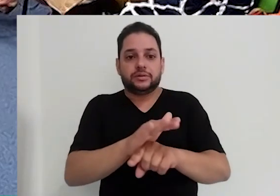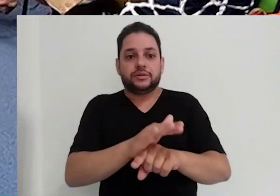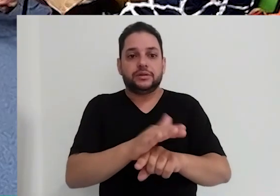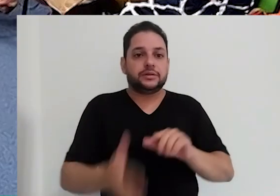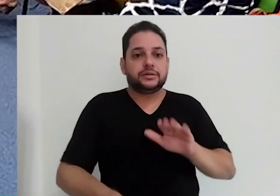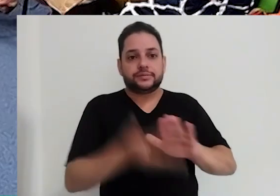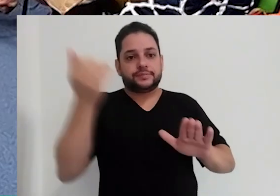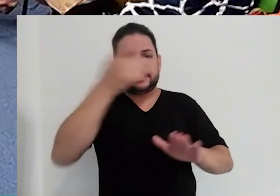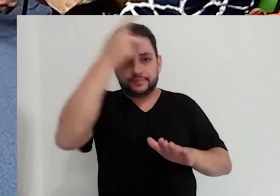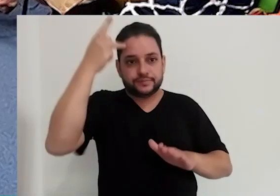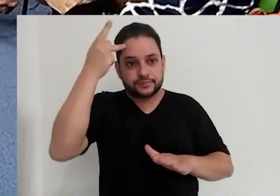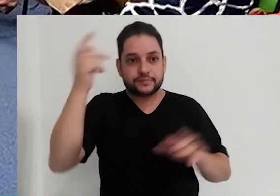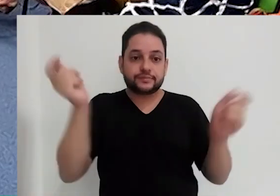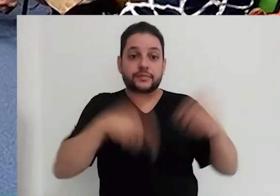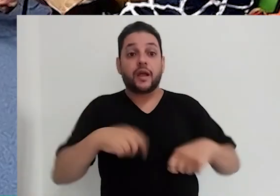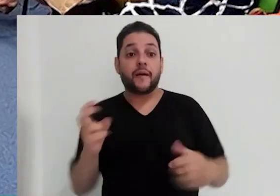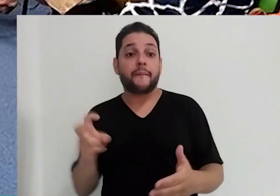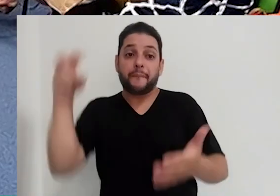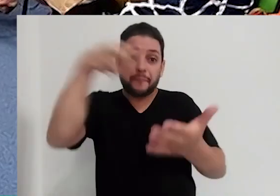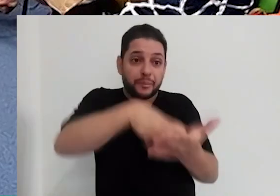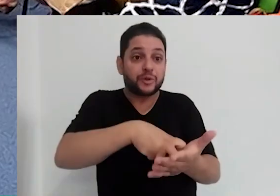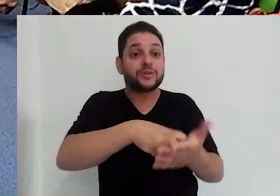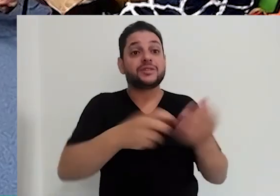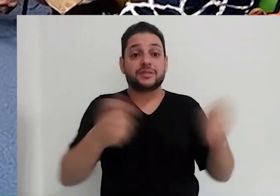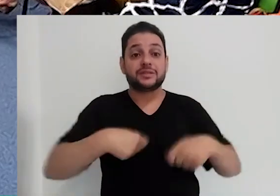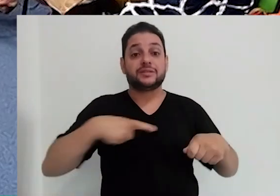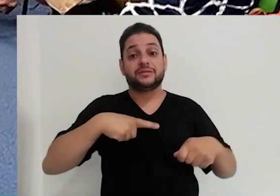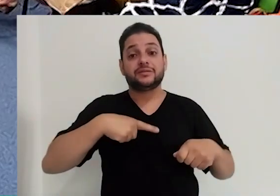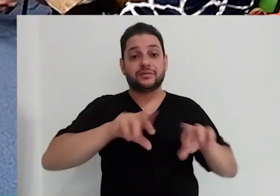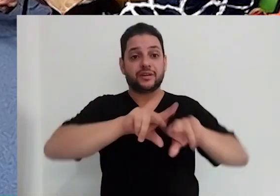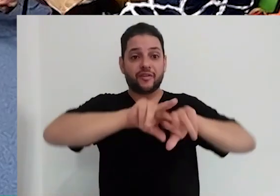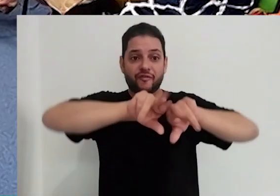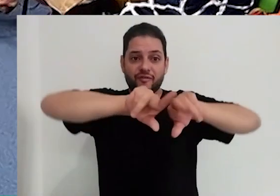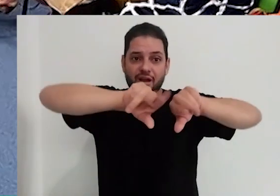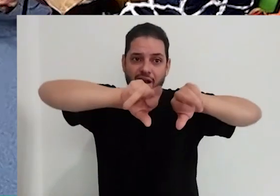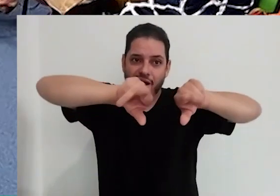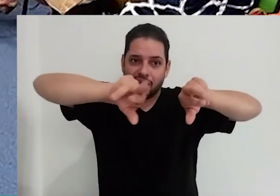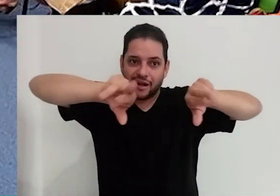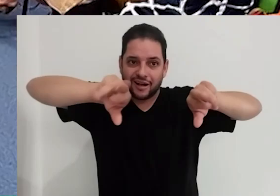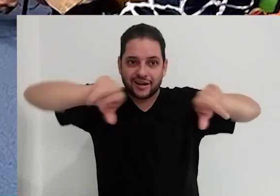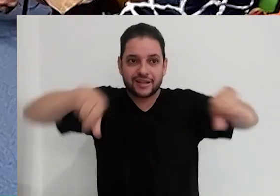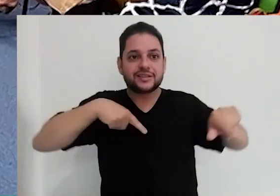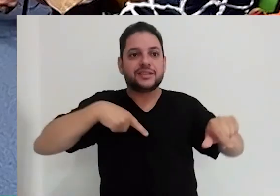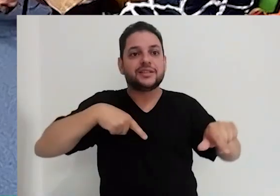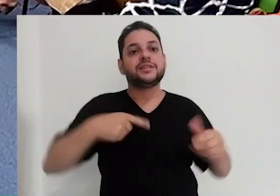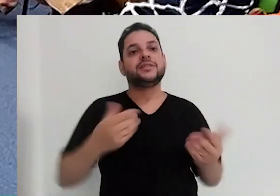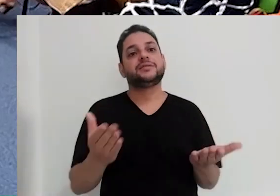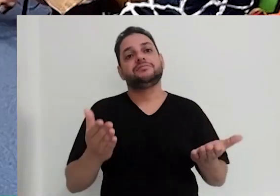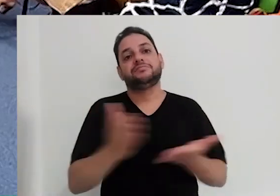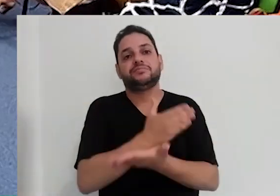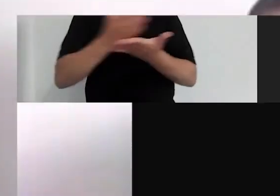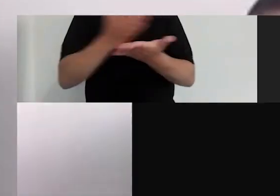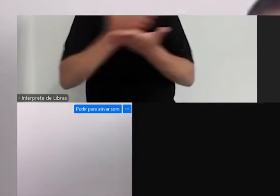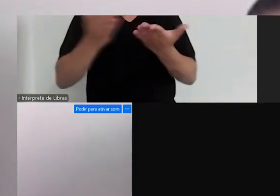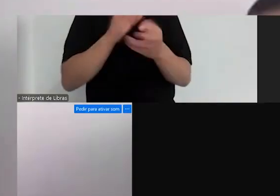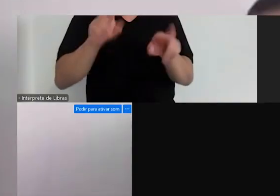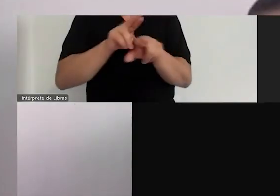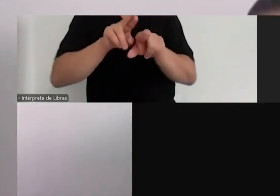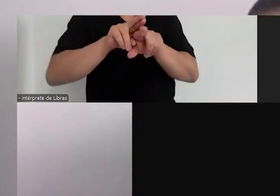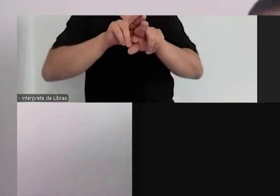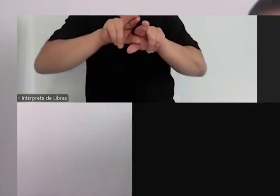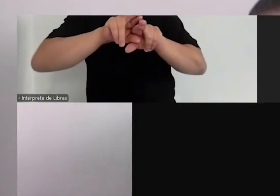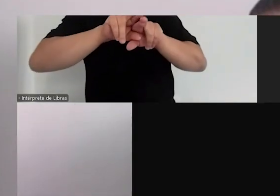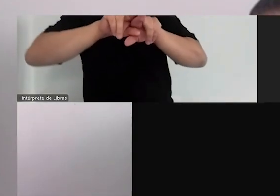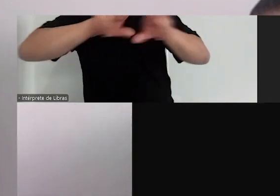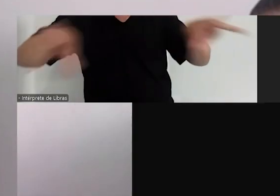outras maneira de punir a própria palavra punir né não necessariamente é o que você quer fazer você pode querer restaurar por exemplo em vez de punir eh